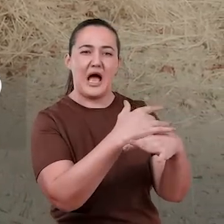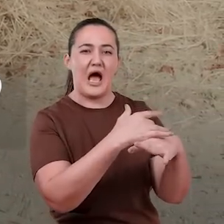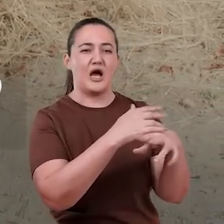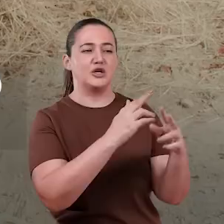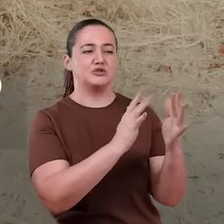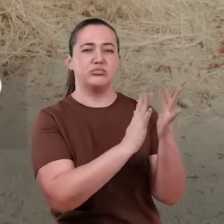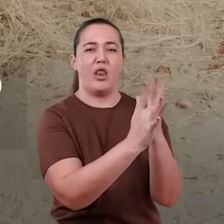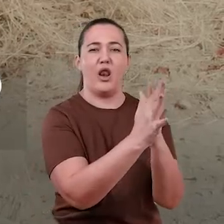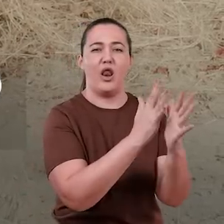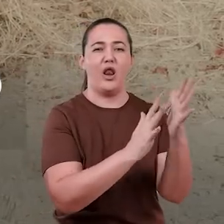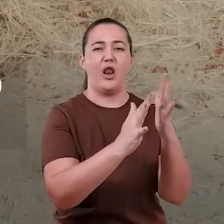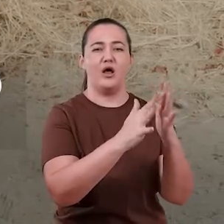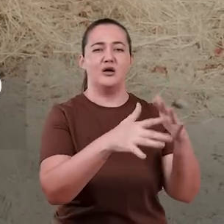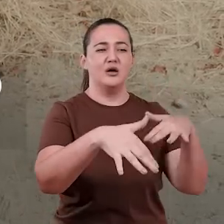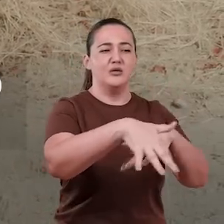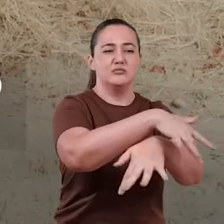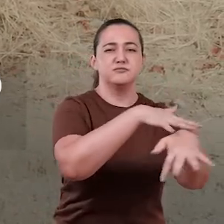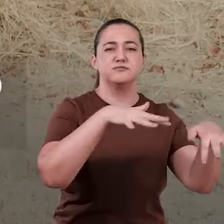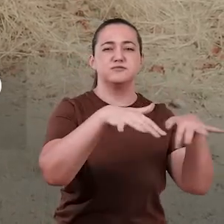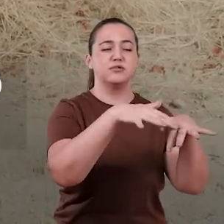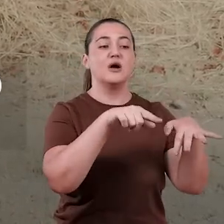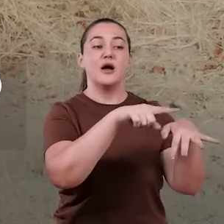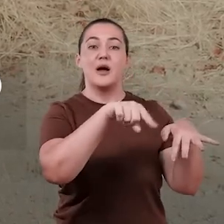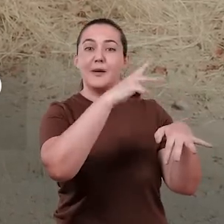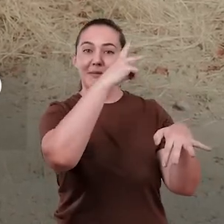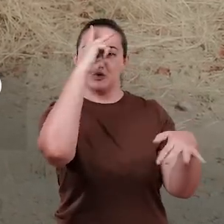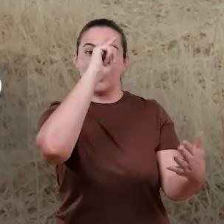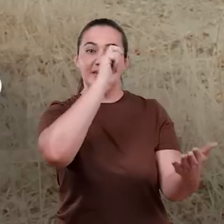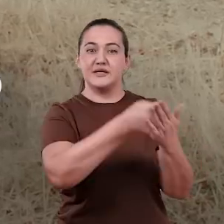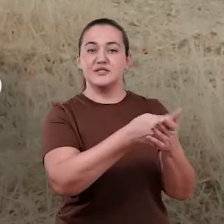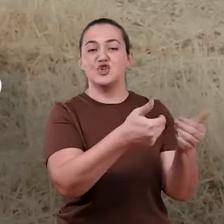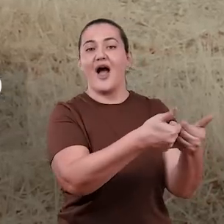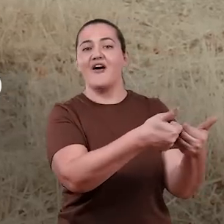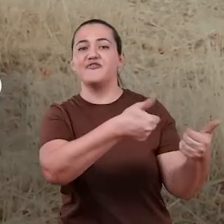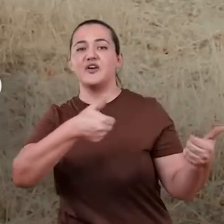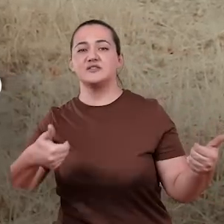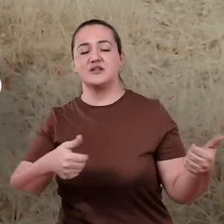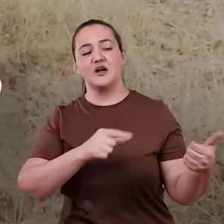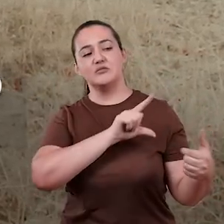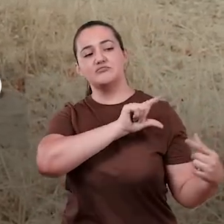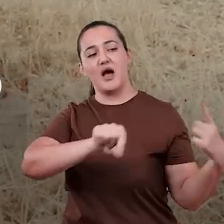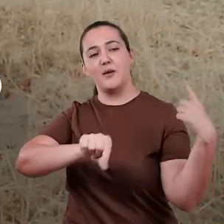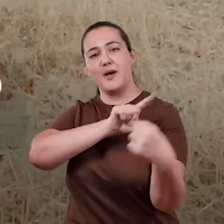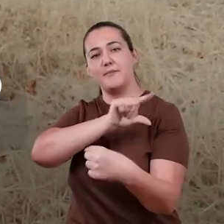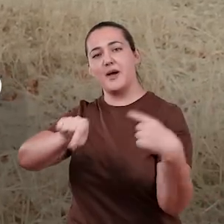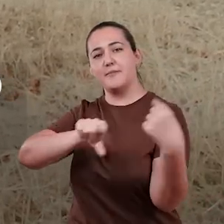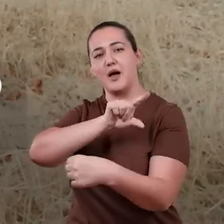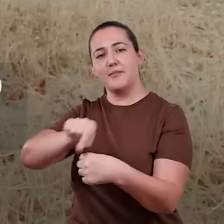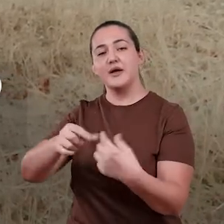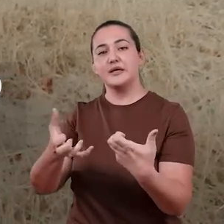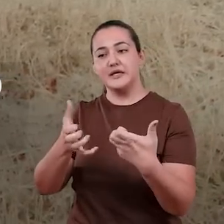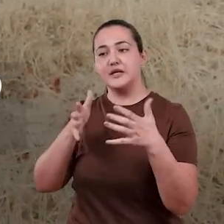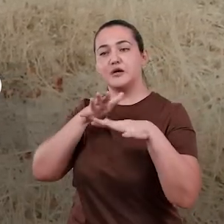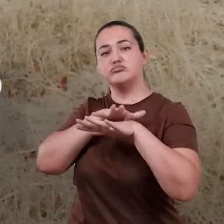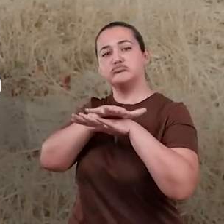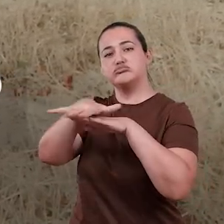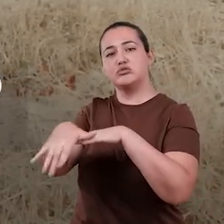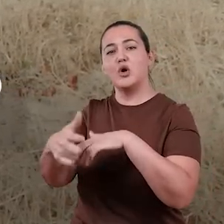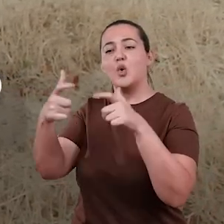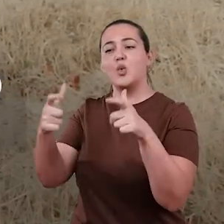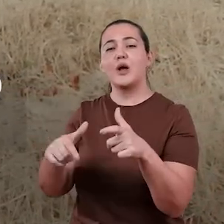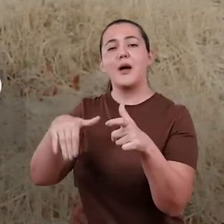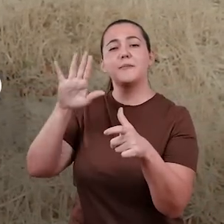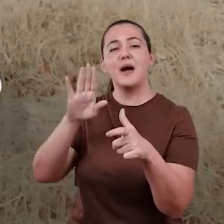pecado, a vida mundana e viver afastado de tudo e de todos, não começa com o cristianismo. Começa, na verdade, com o mundo